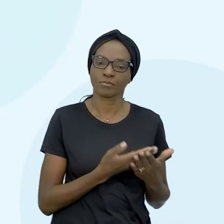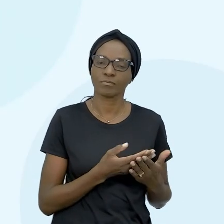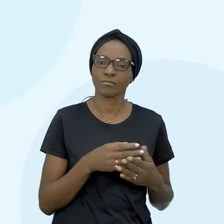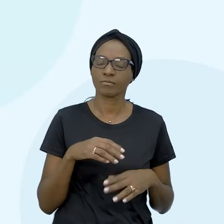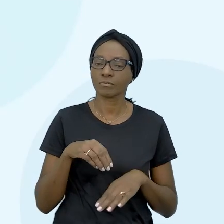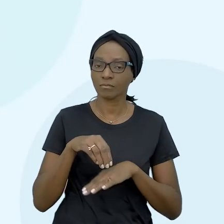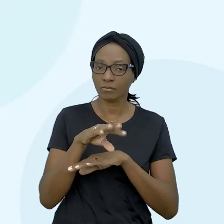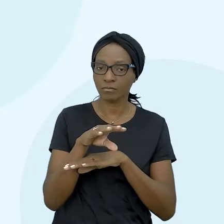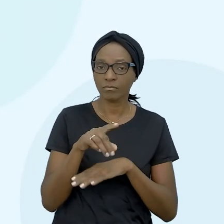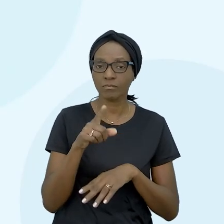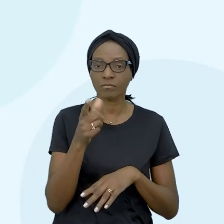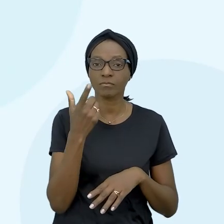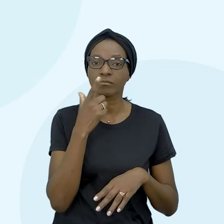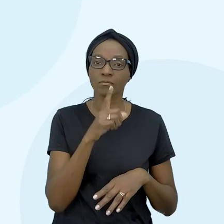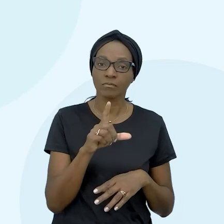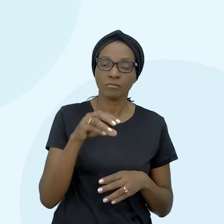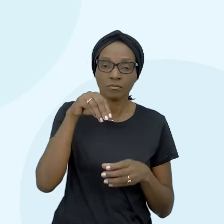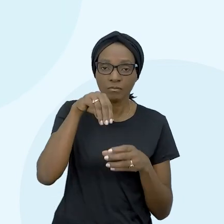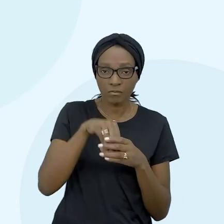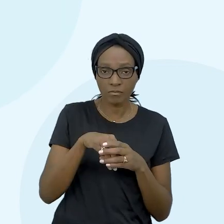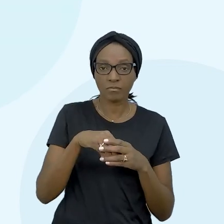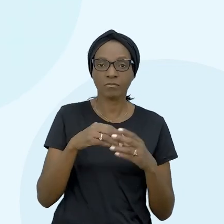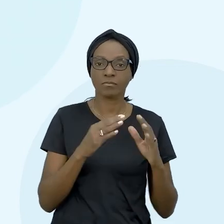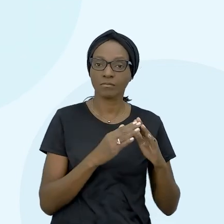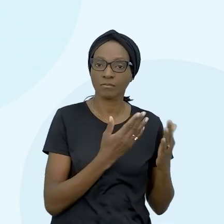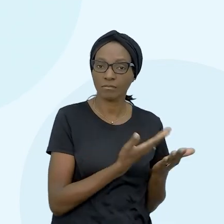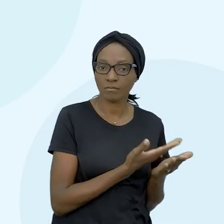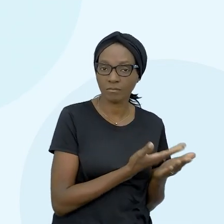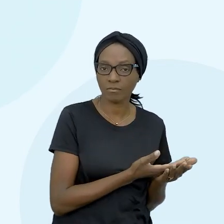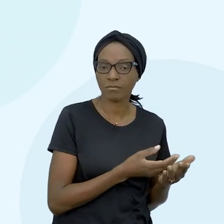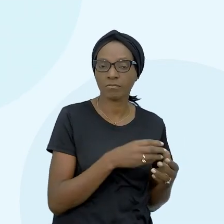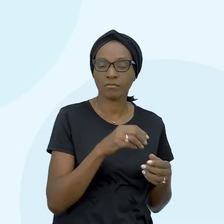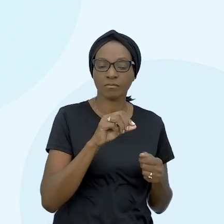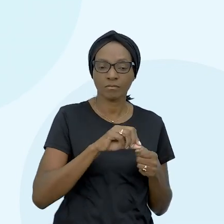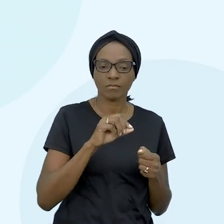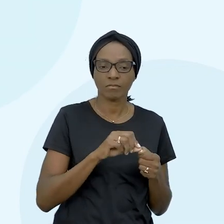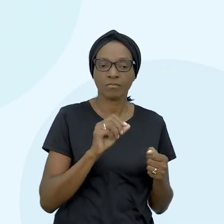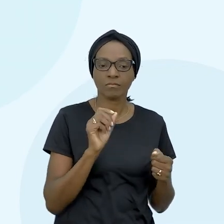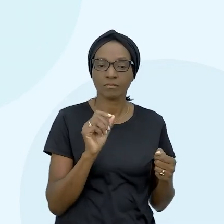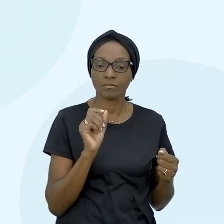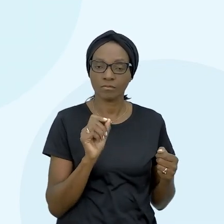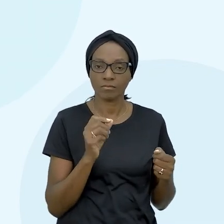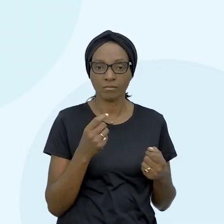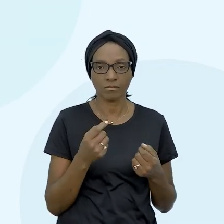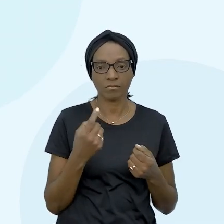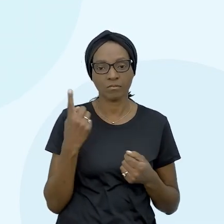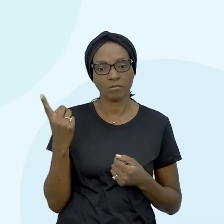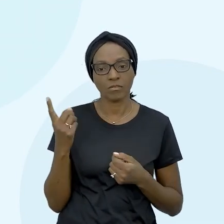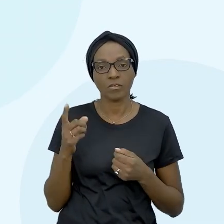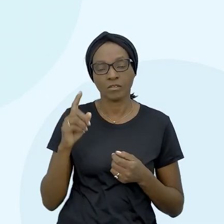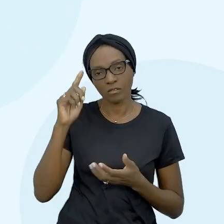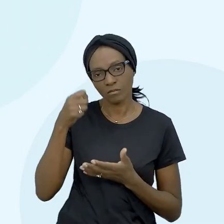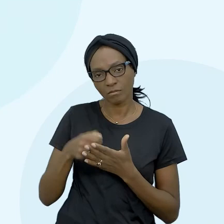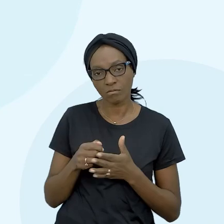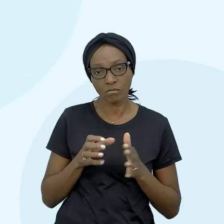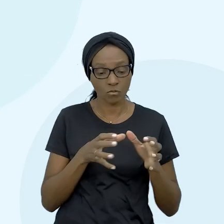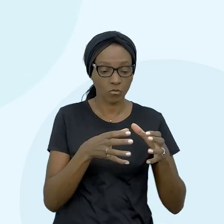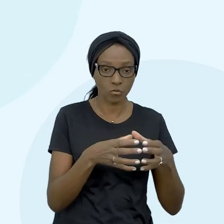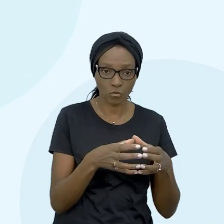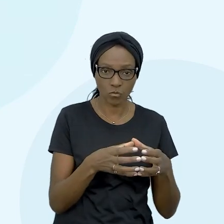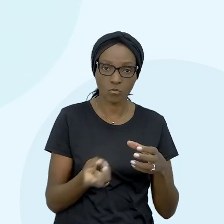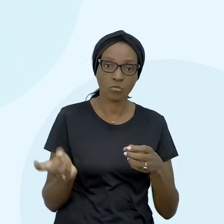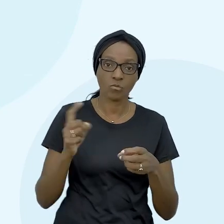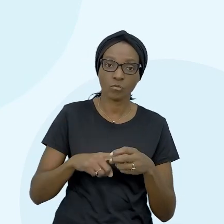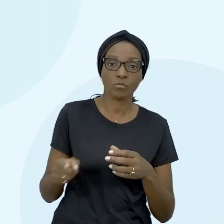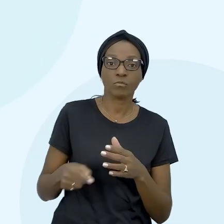para que vocês realizem em sala de aula, e diz o seguinte: em grupos, voltem às primeiras questões propostas